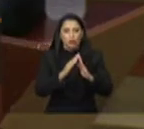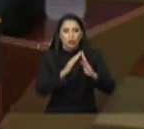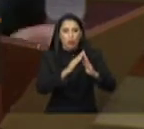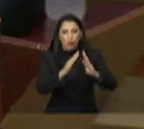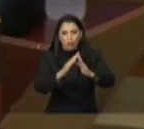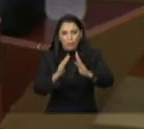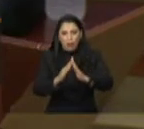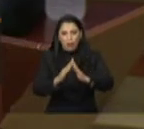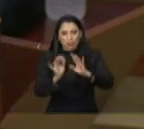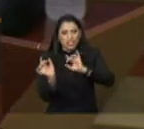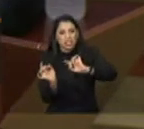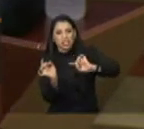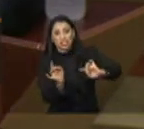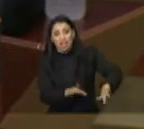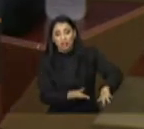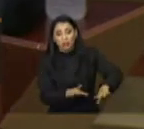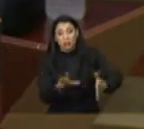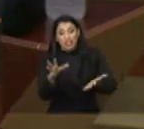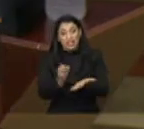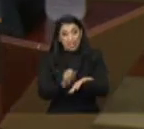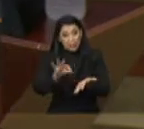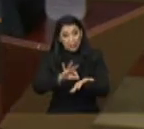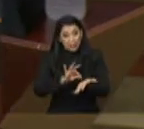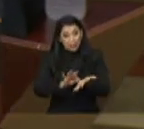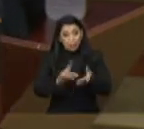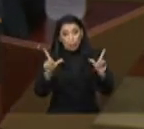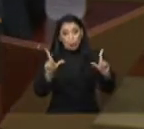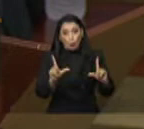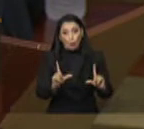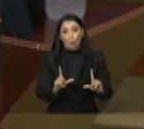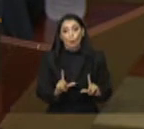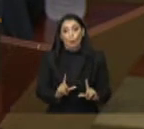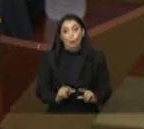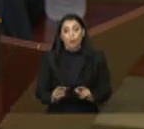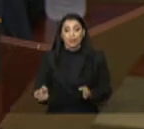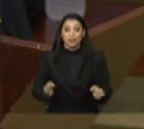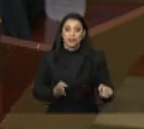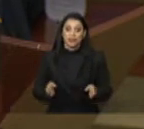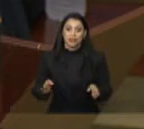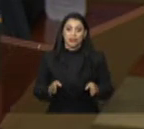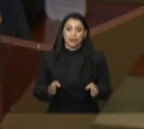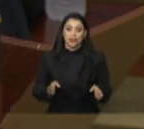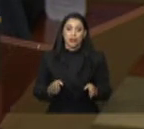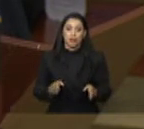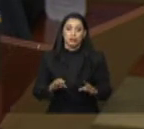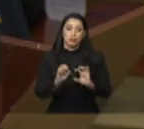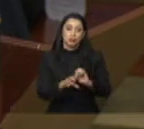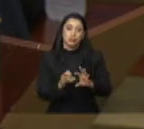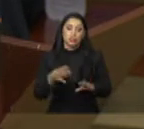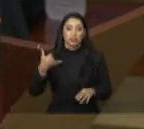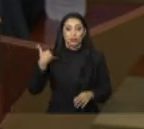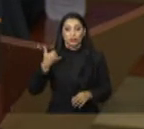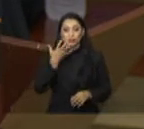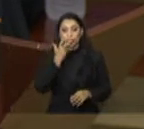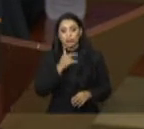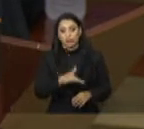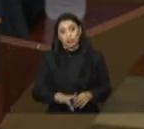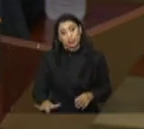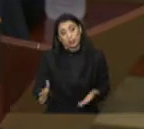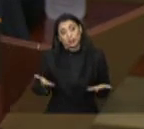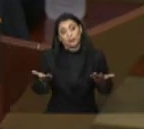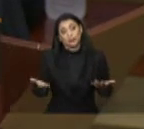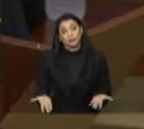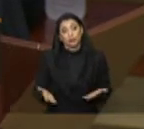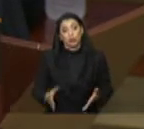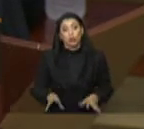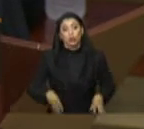diminuição as matrículas nessa etapa da Educação Infantil a cada ano da atual gestão o gasto efetivo